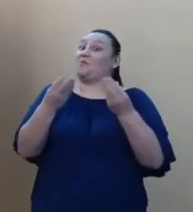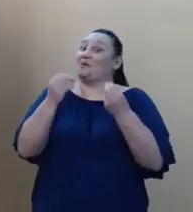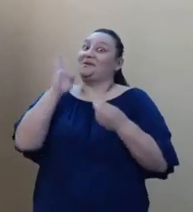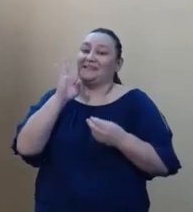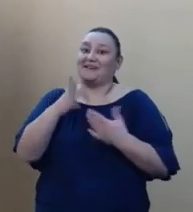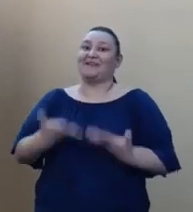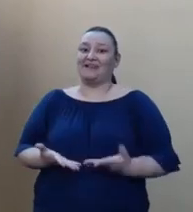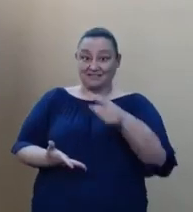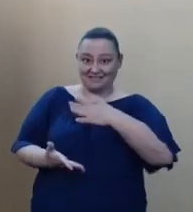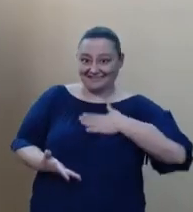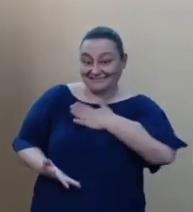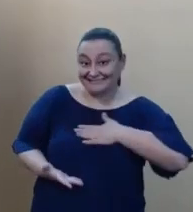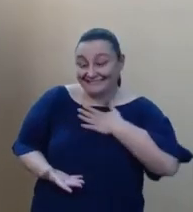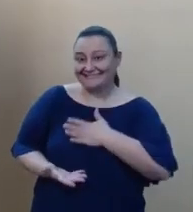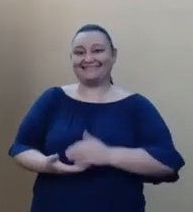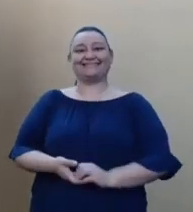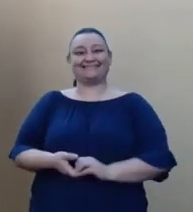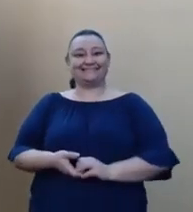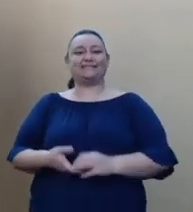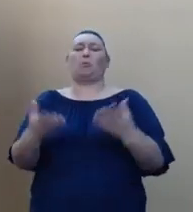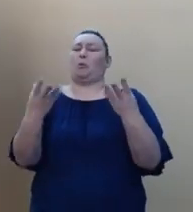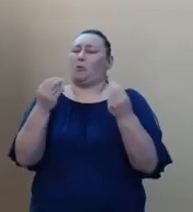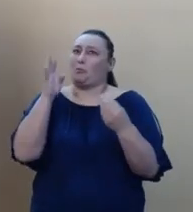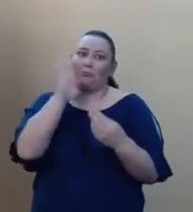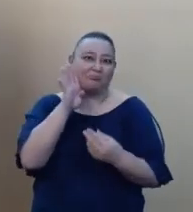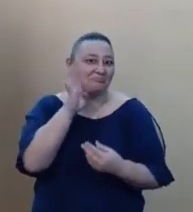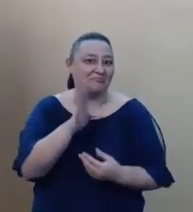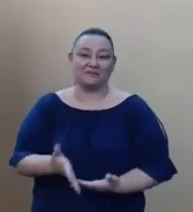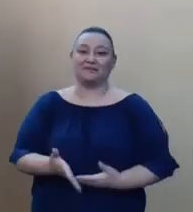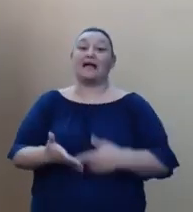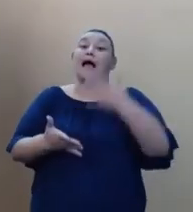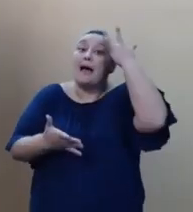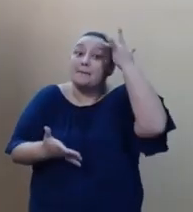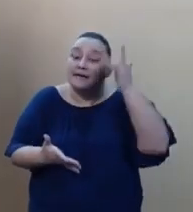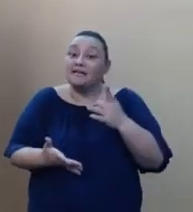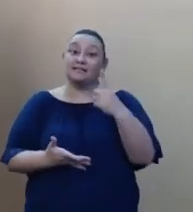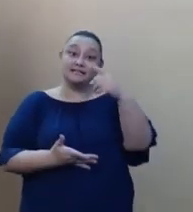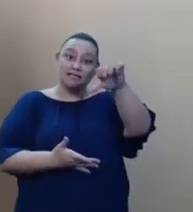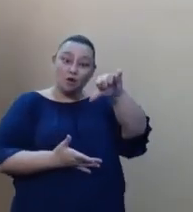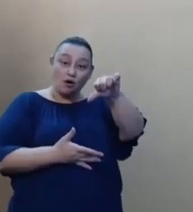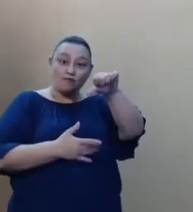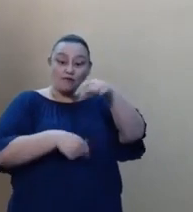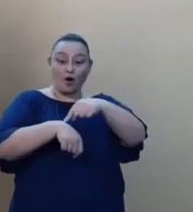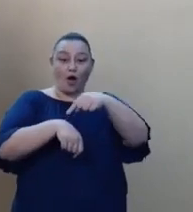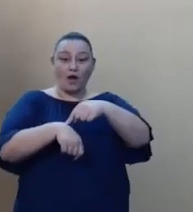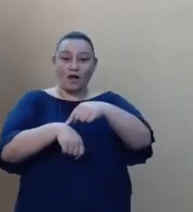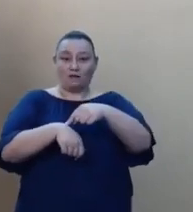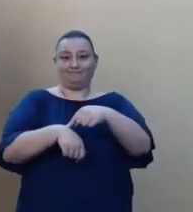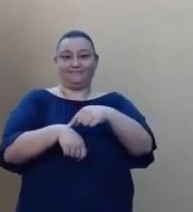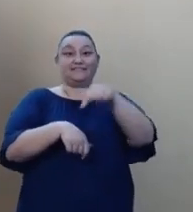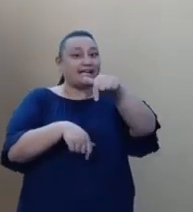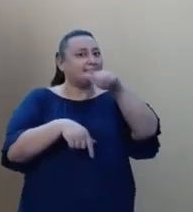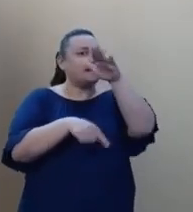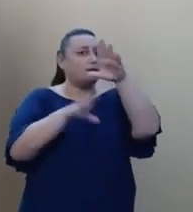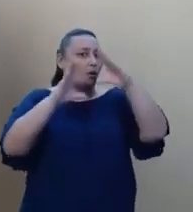Demais, né, gente? E aí, gostaram? Sensacional! E amanhã, às 19 horas, nós